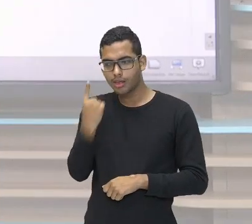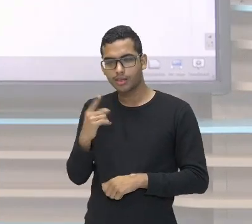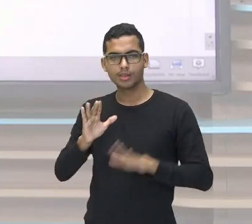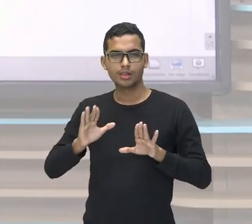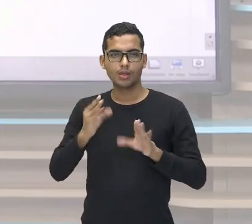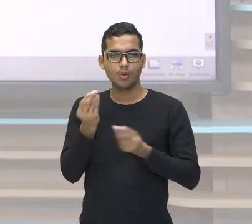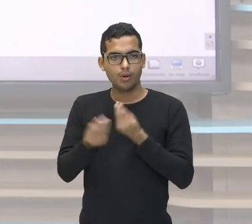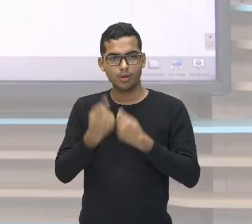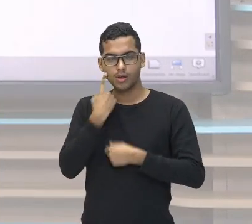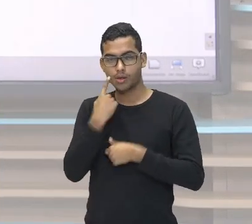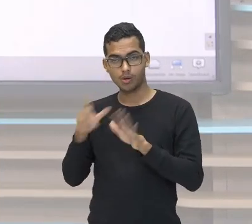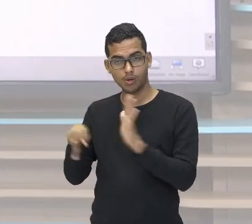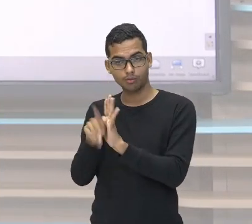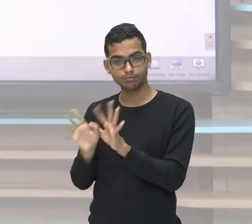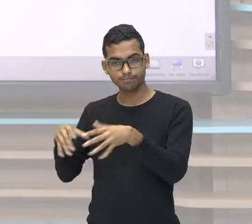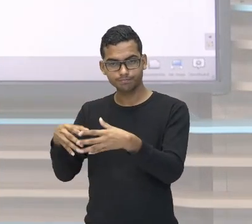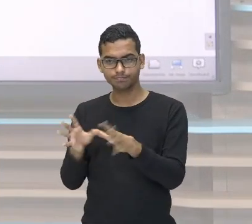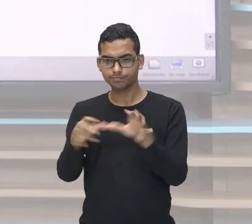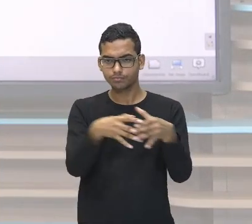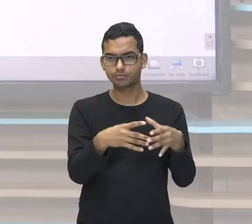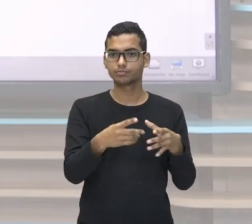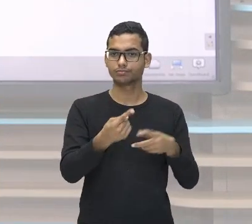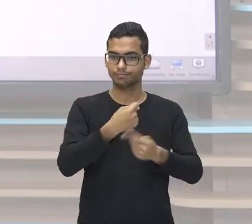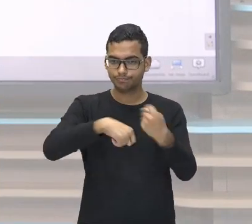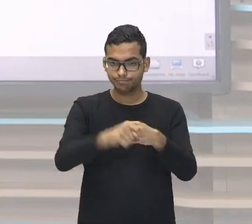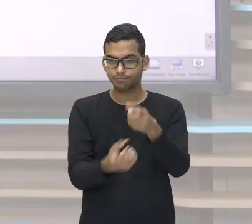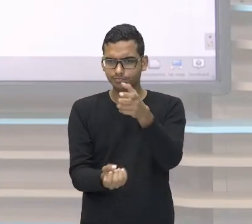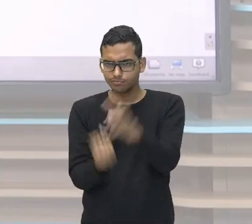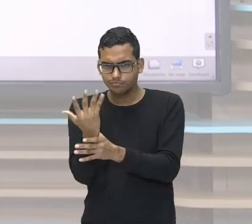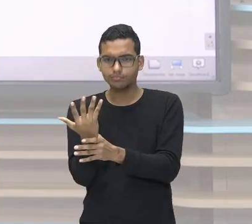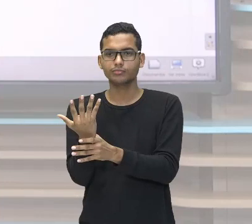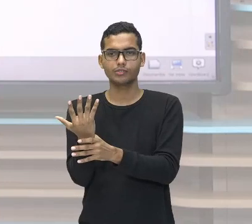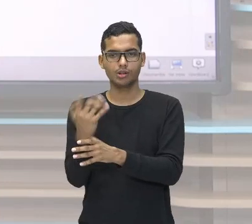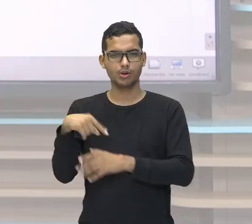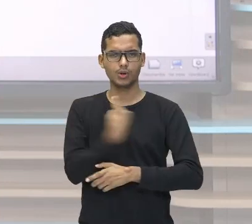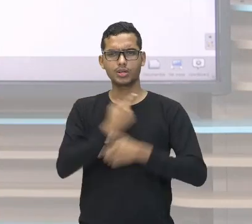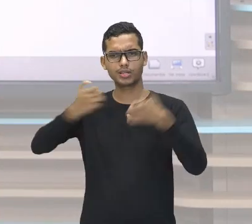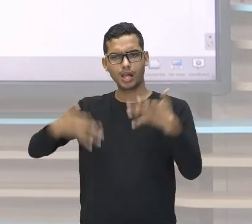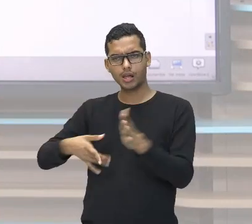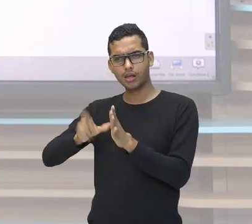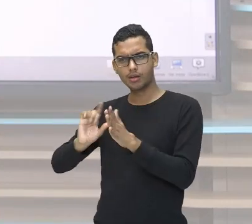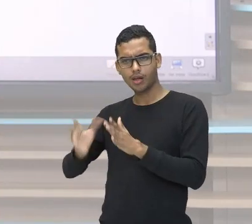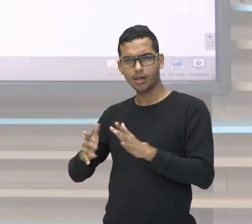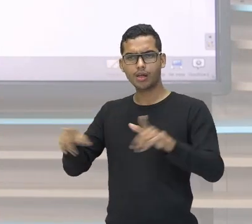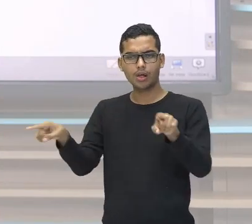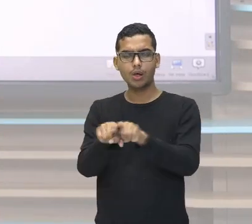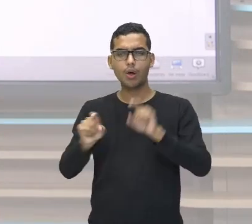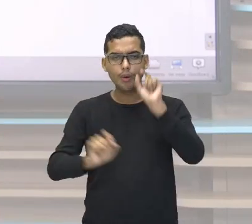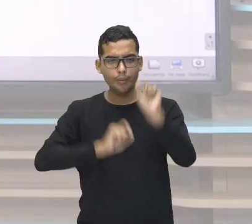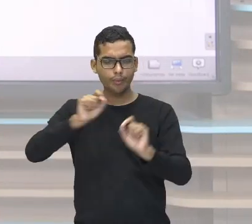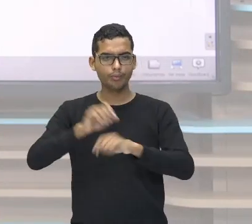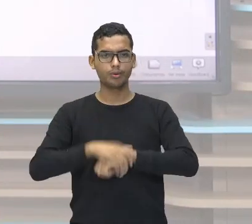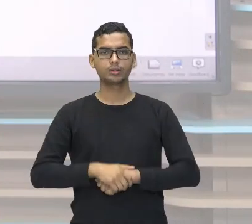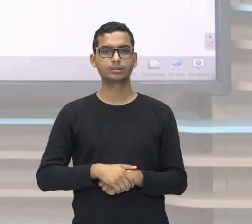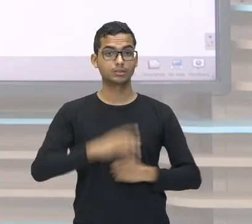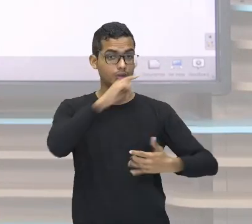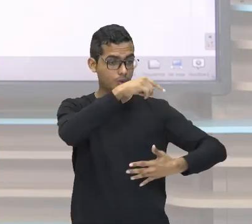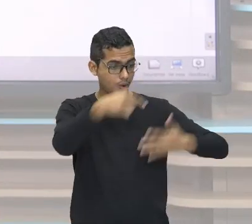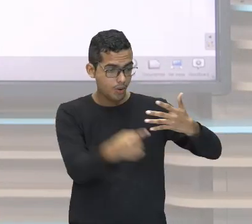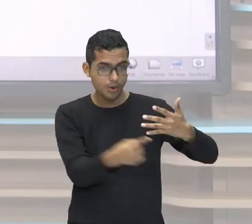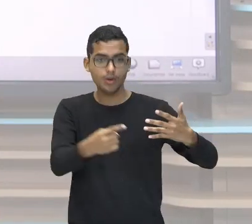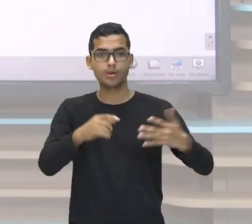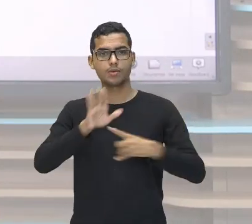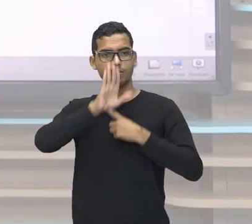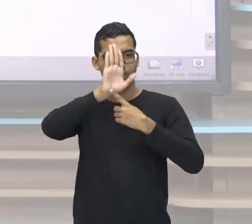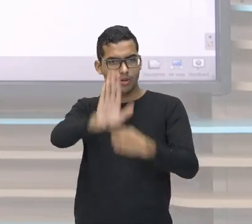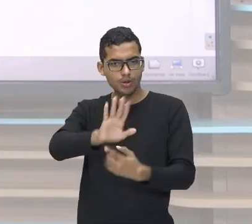Porque os blocos econômicos, quando são fundados, né, como a gente tinha dito, apesar de todas as questões que são lá